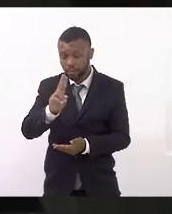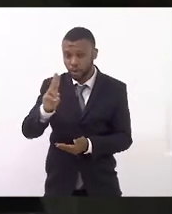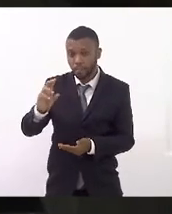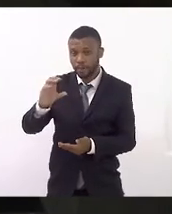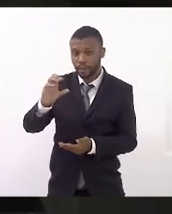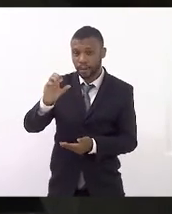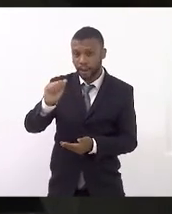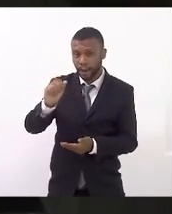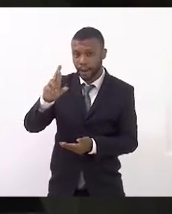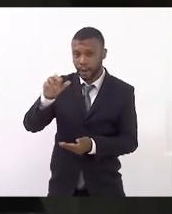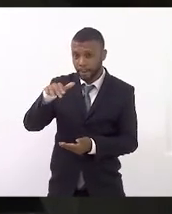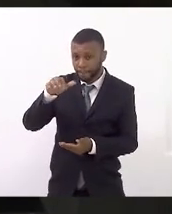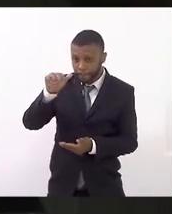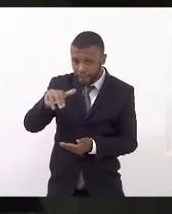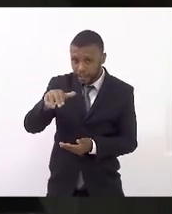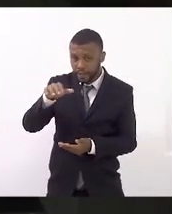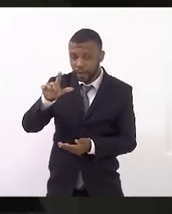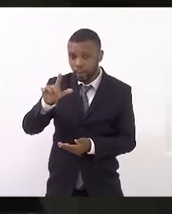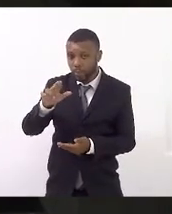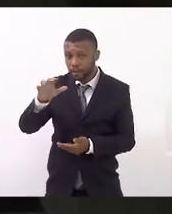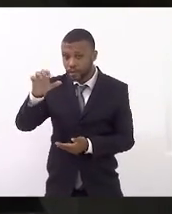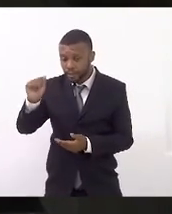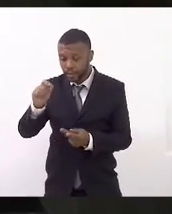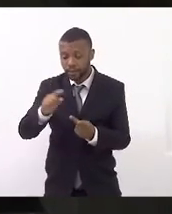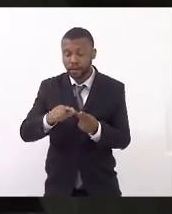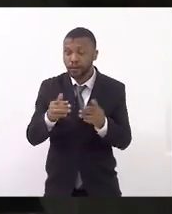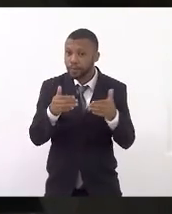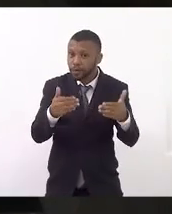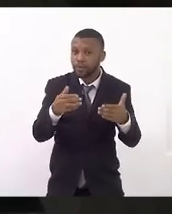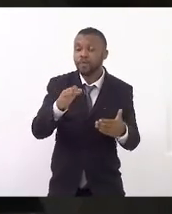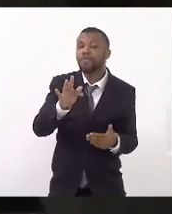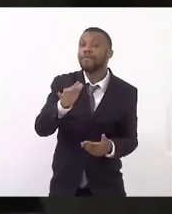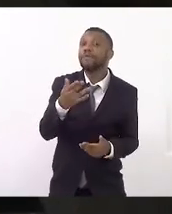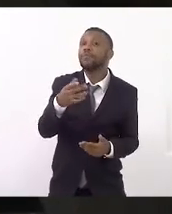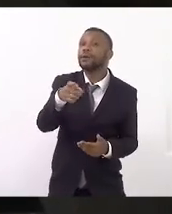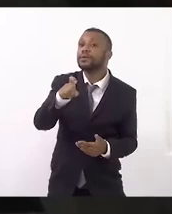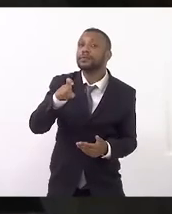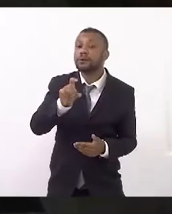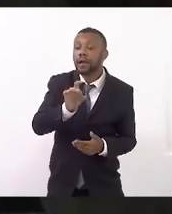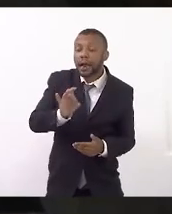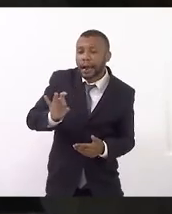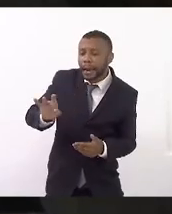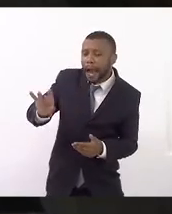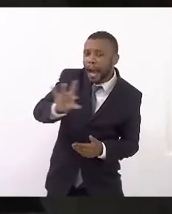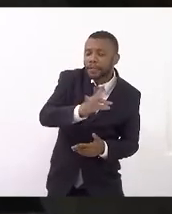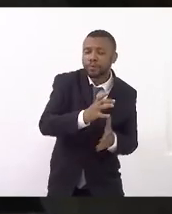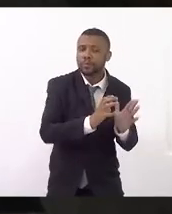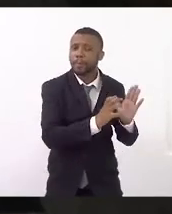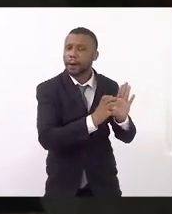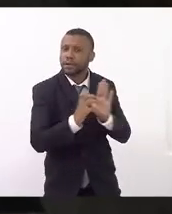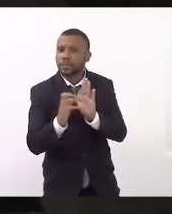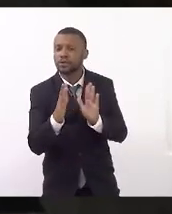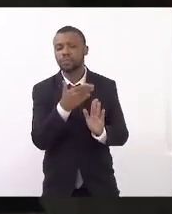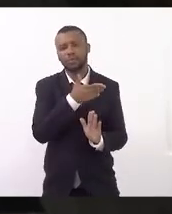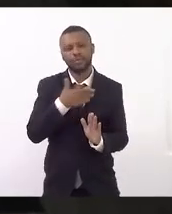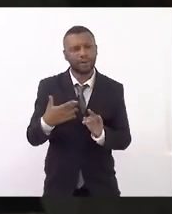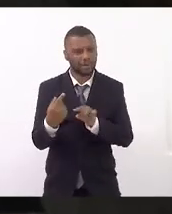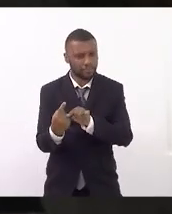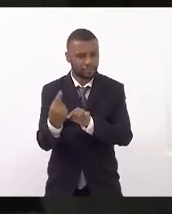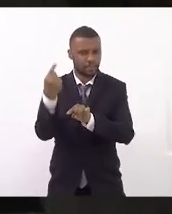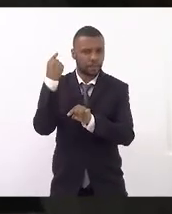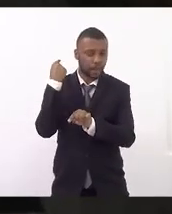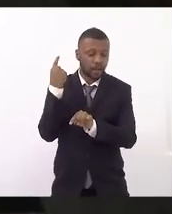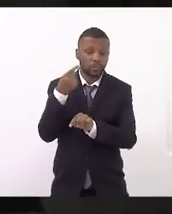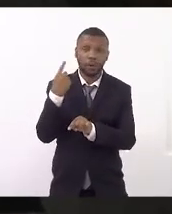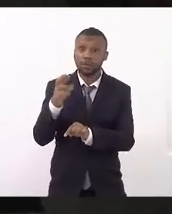os 9 ex-ministros do meio ambiente, cada um de um governo, cada um de um partido, Nós representamos, deputado Valdec,